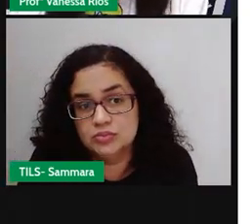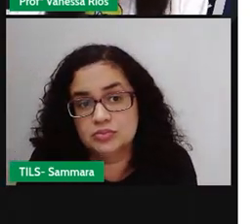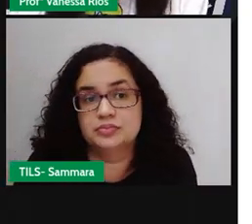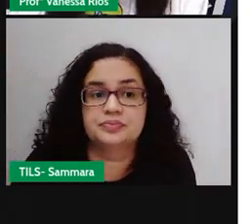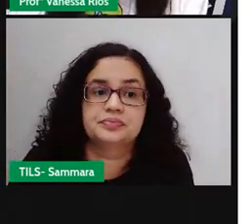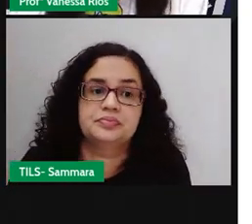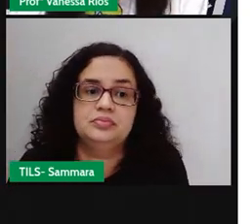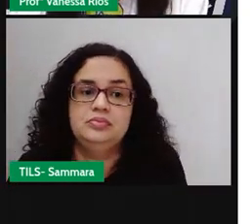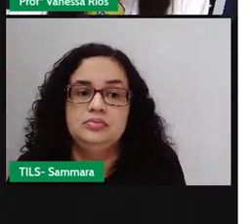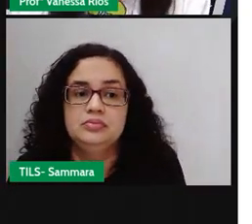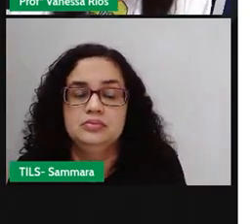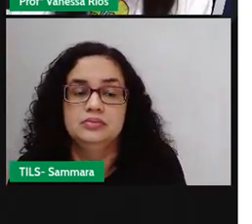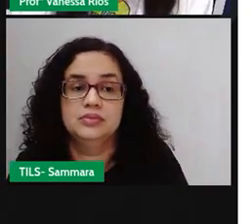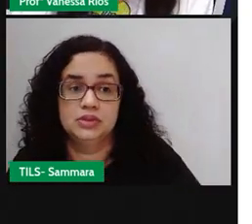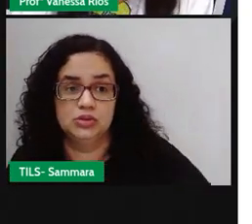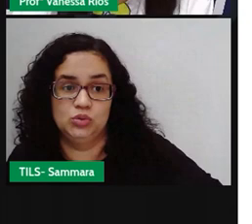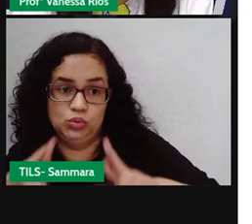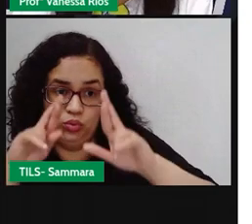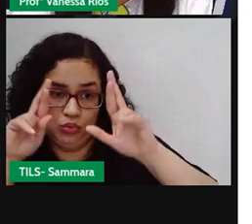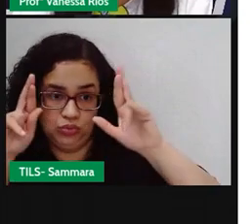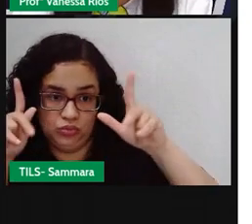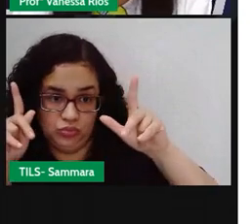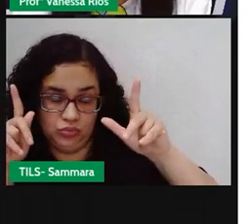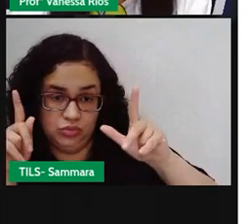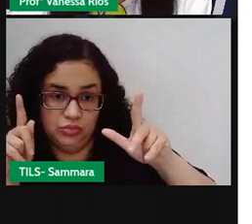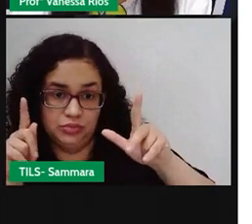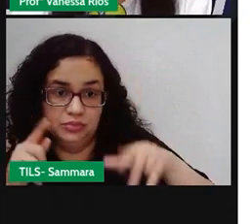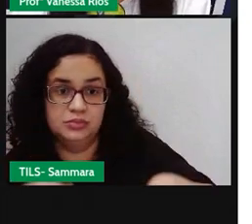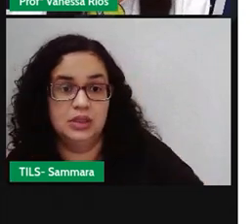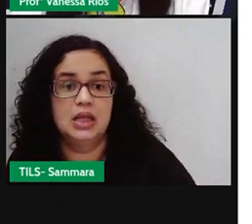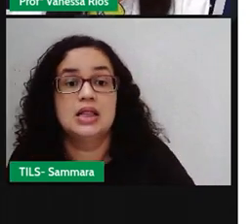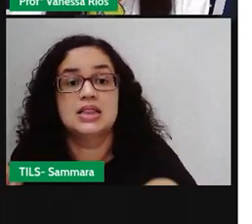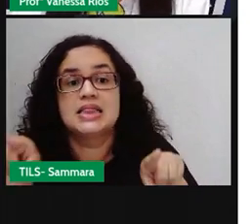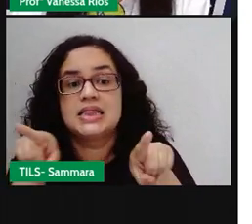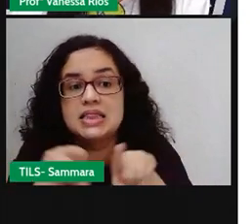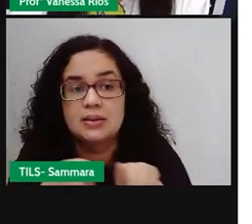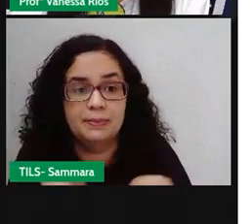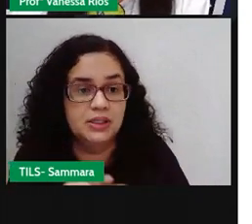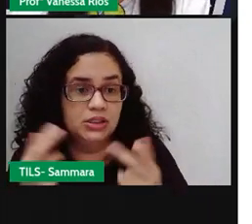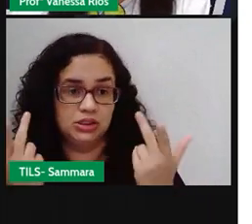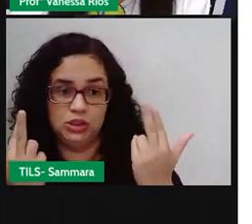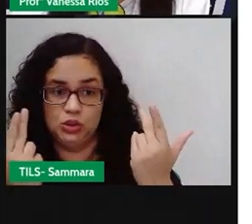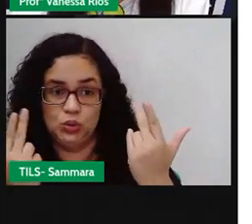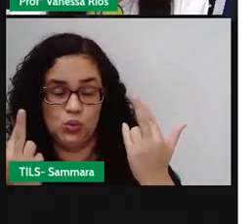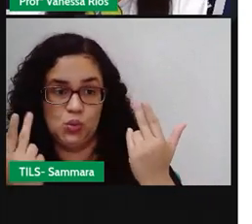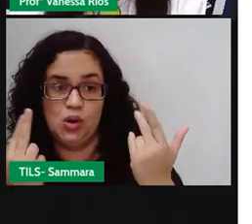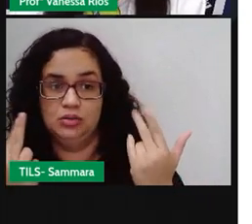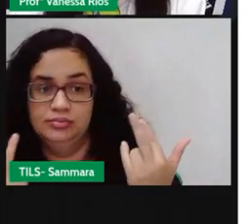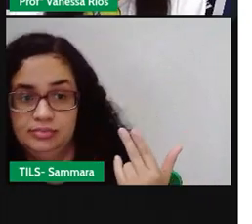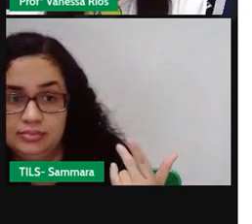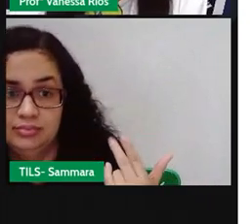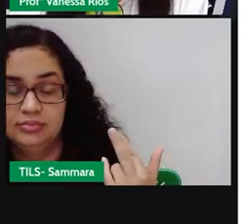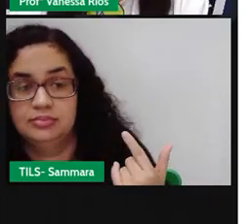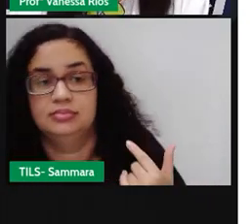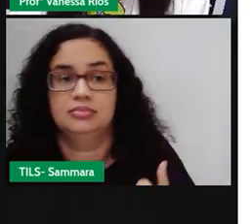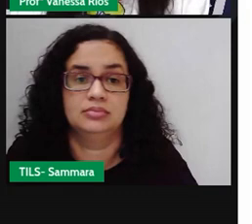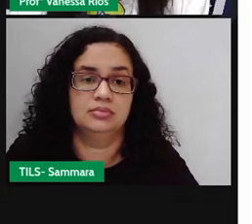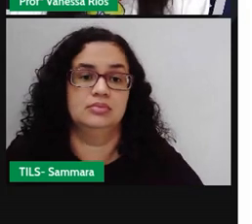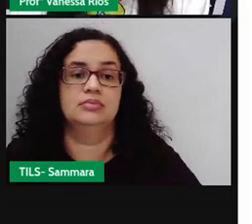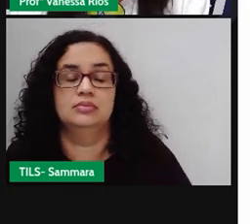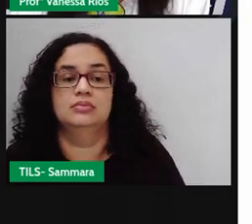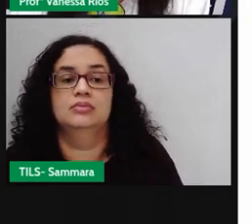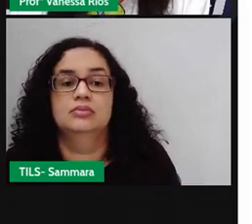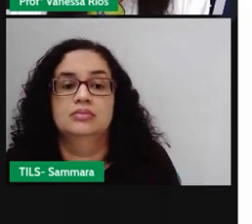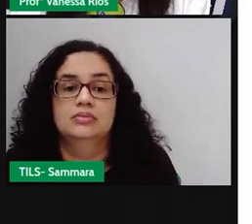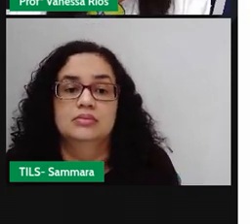produção, que são diferentes dos tijolos, que também não são iguais às telhas, nem aos pisos e também